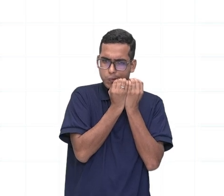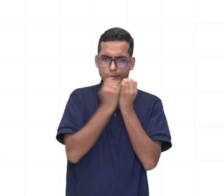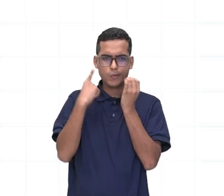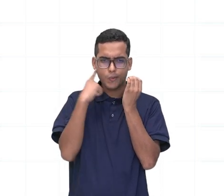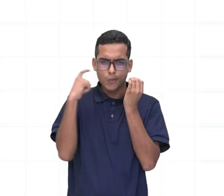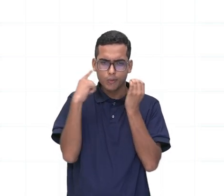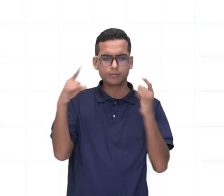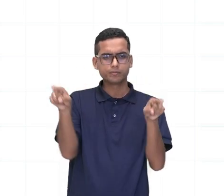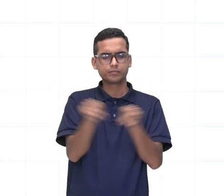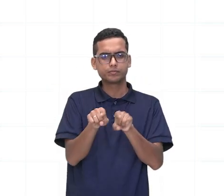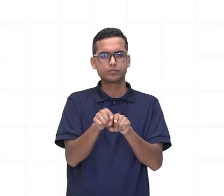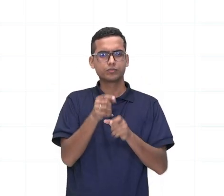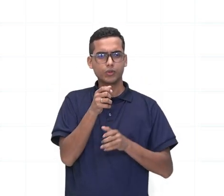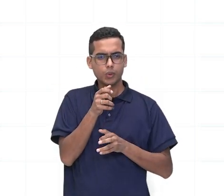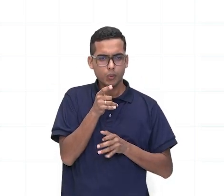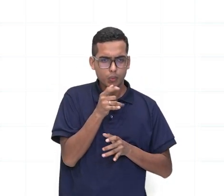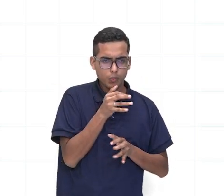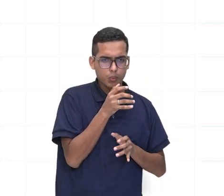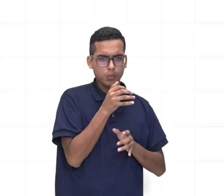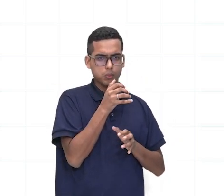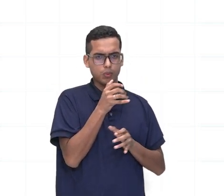ou passando dentro de tubos.